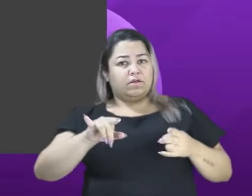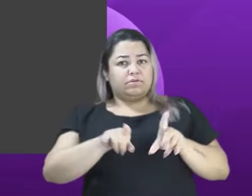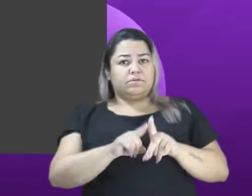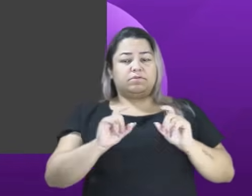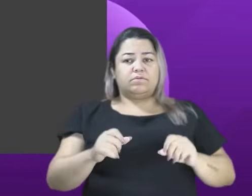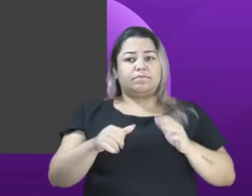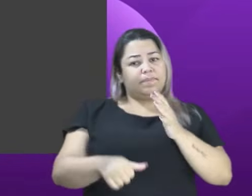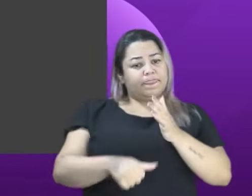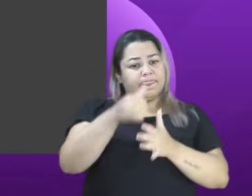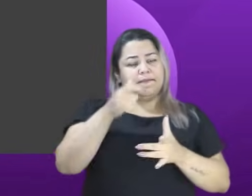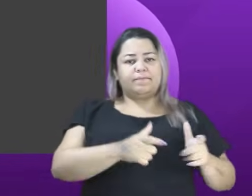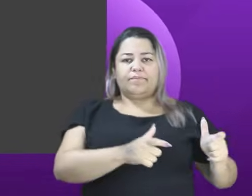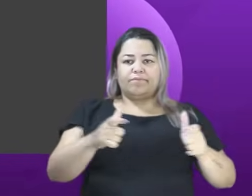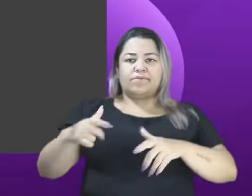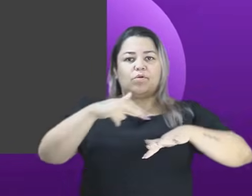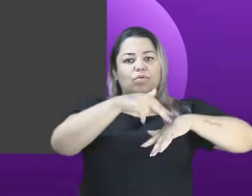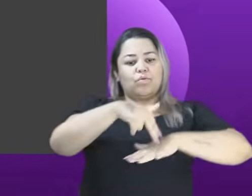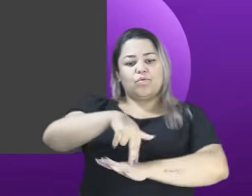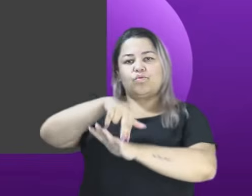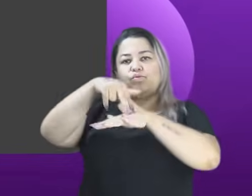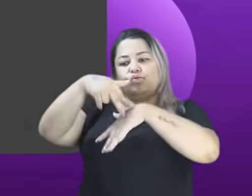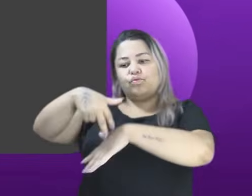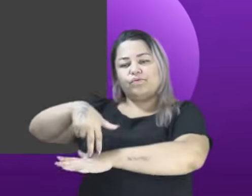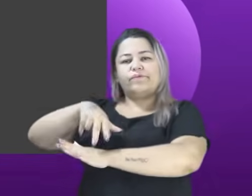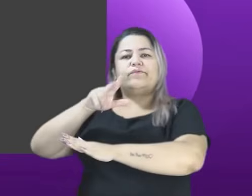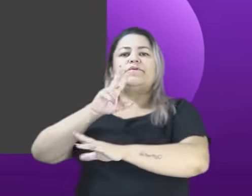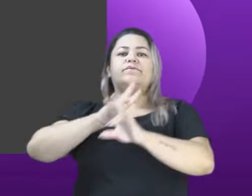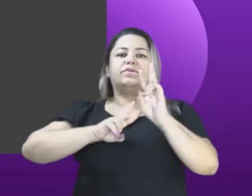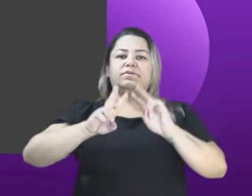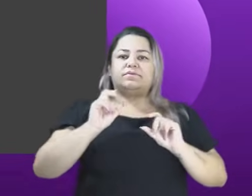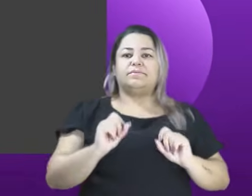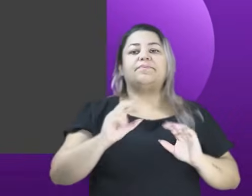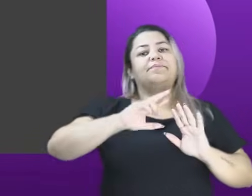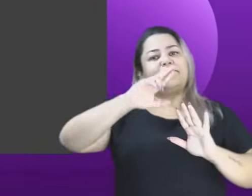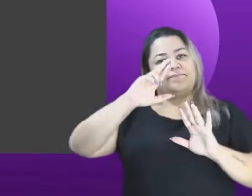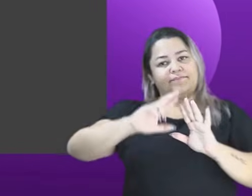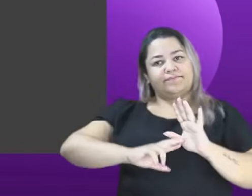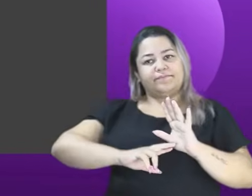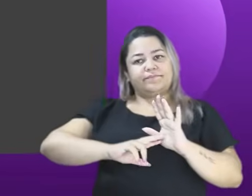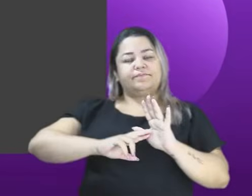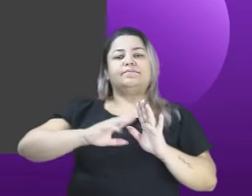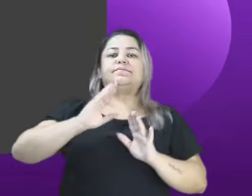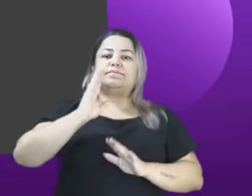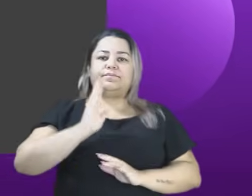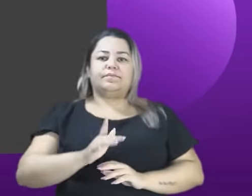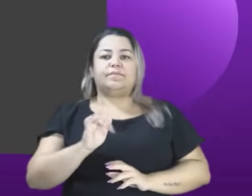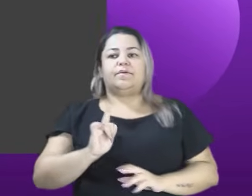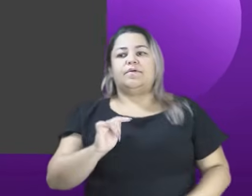lugares, os primeiros territórios onde o surf foi visto, né, registrado realmente